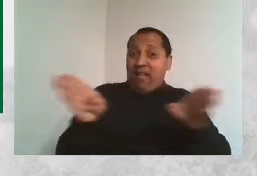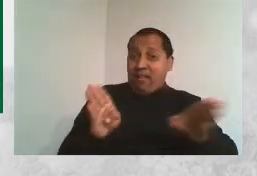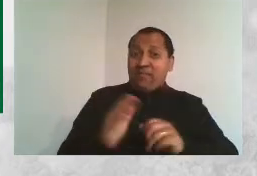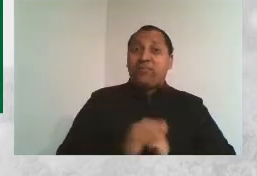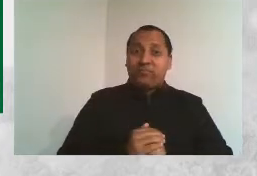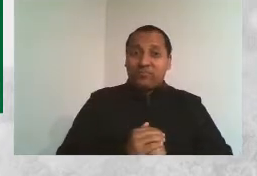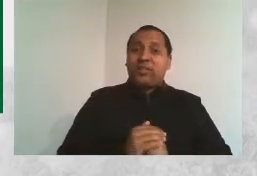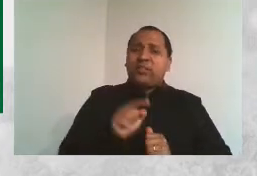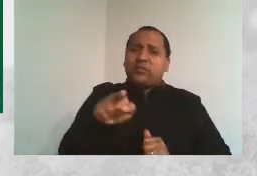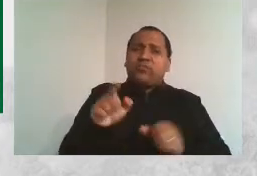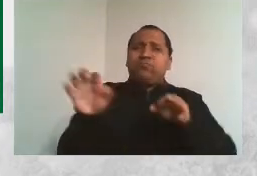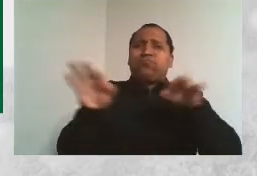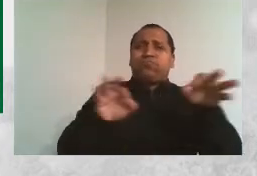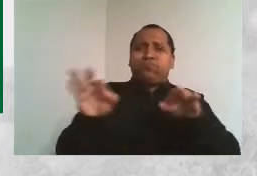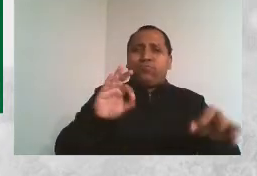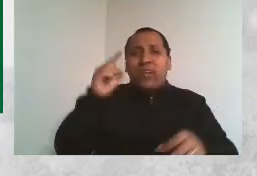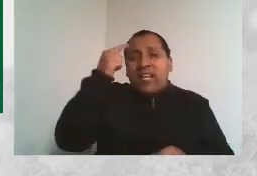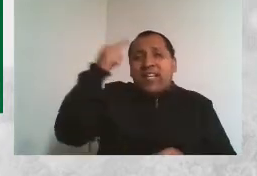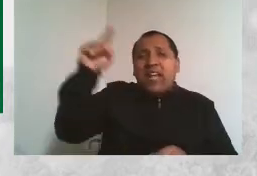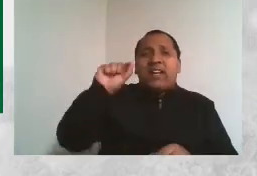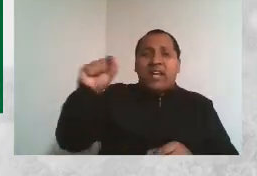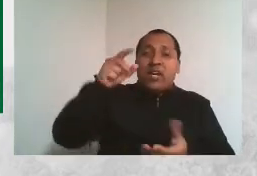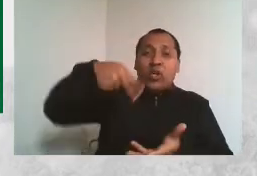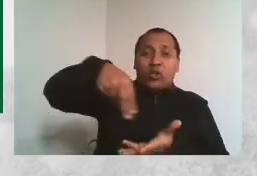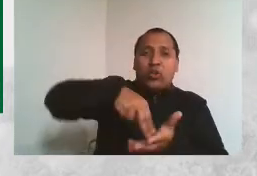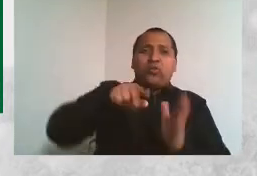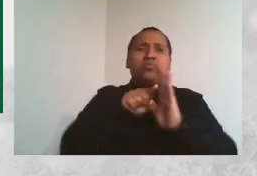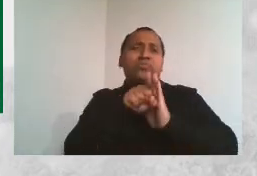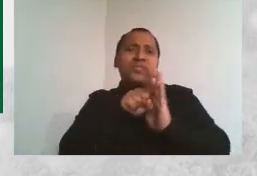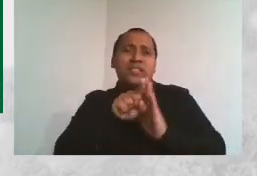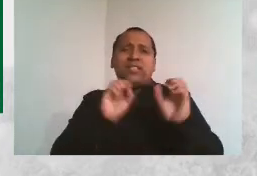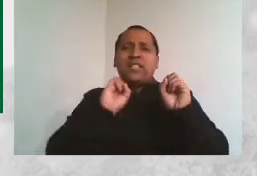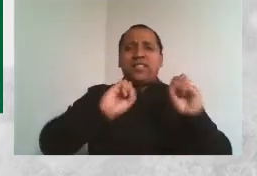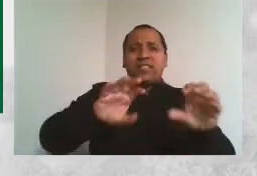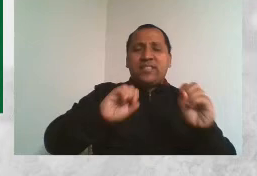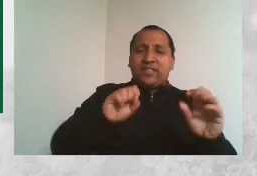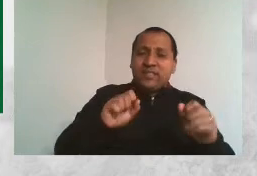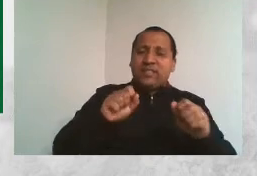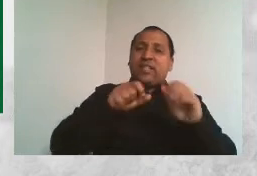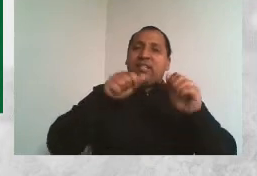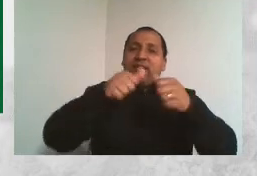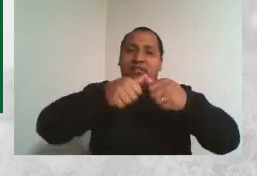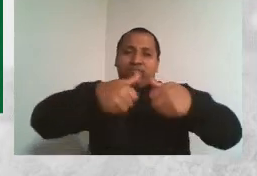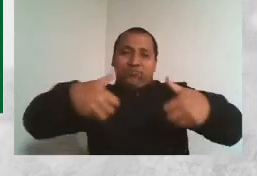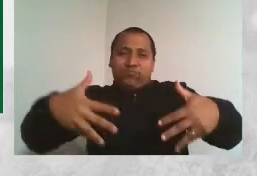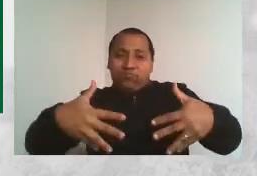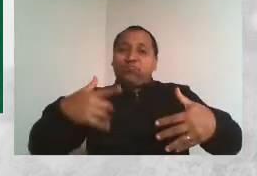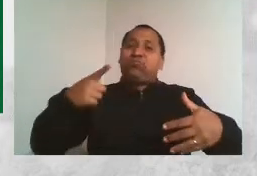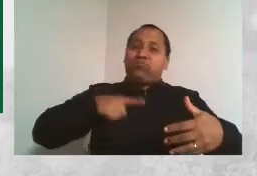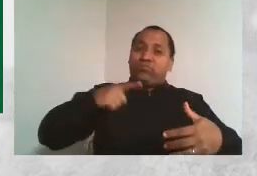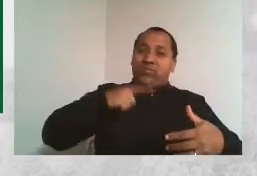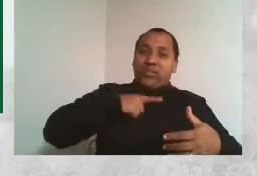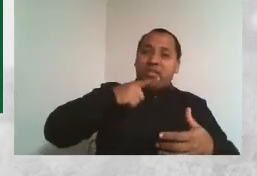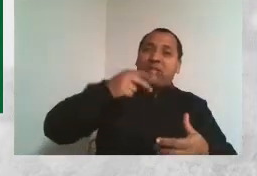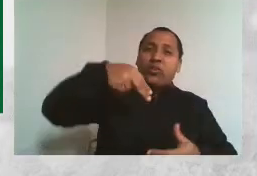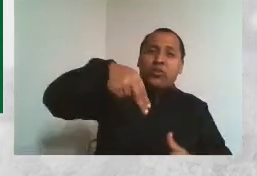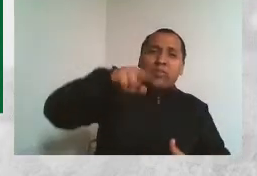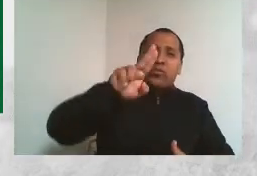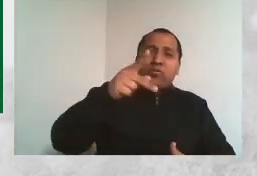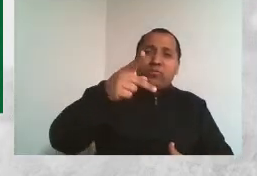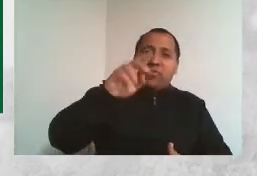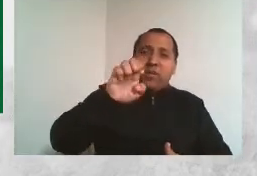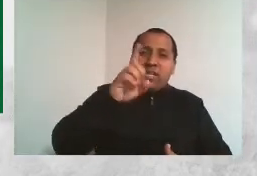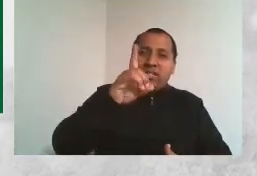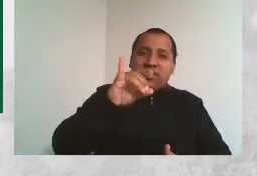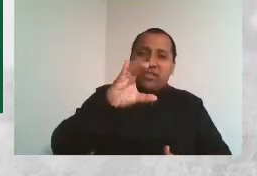foi idealizado pelo nosso núcleo de pesquisa, ensino e extensão em doenças infecto-contagiosas, o NUPEDIC, que